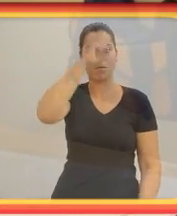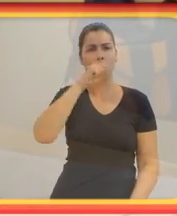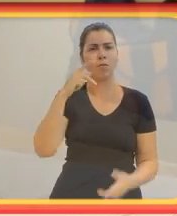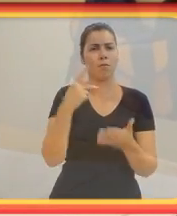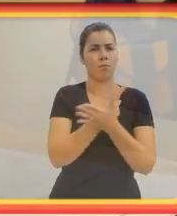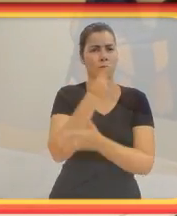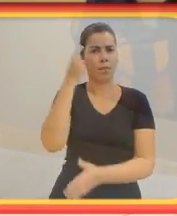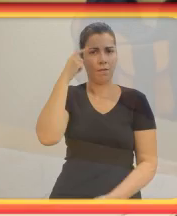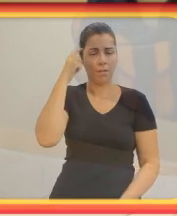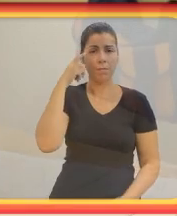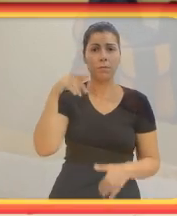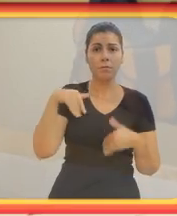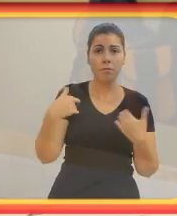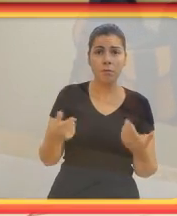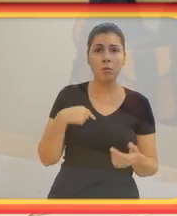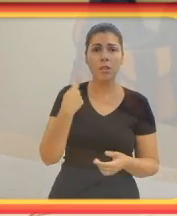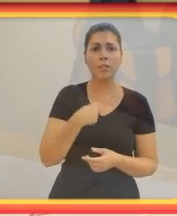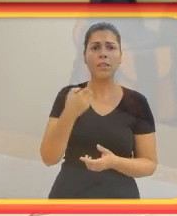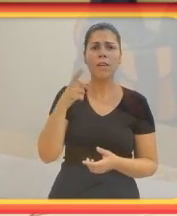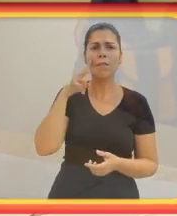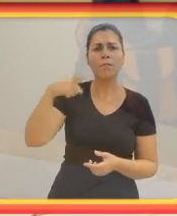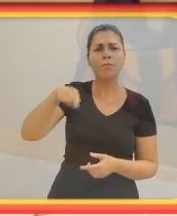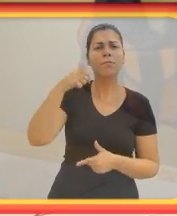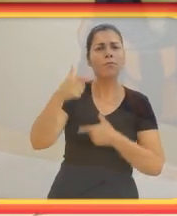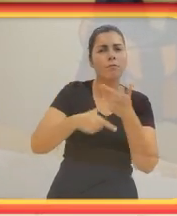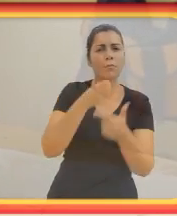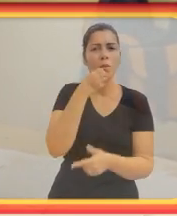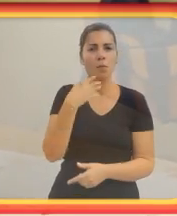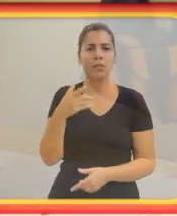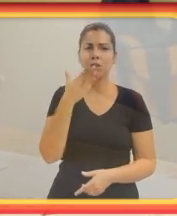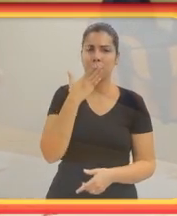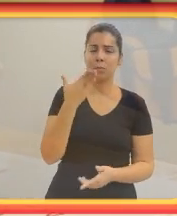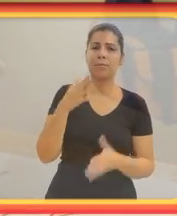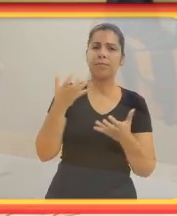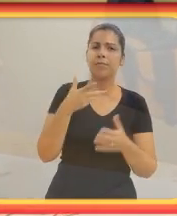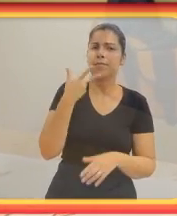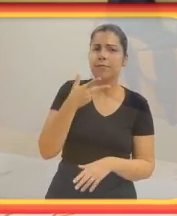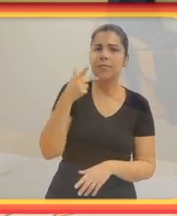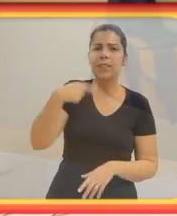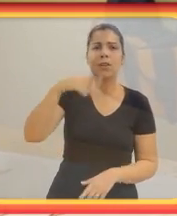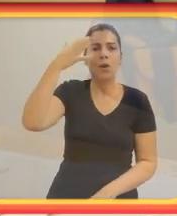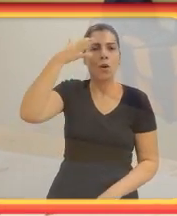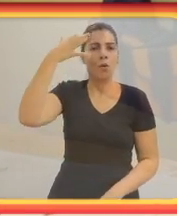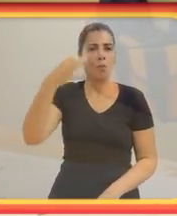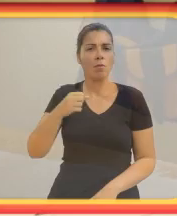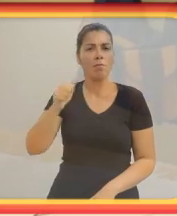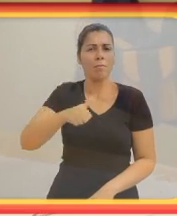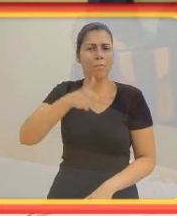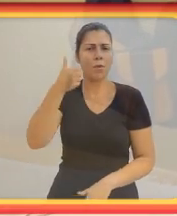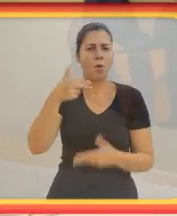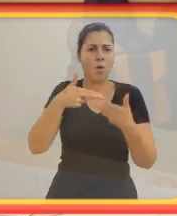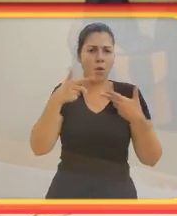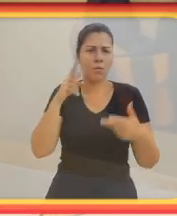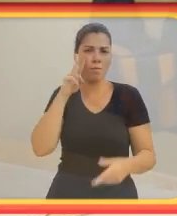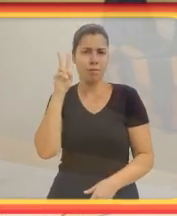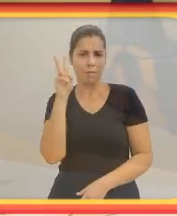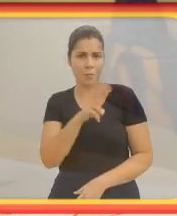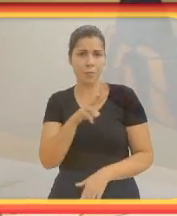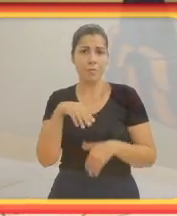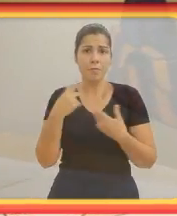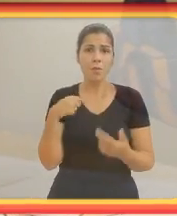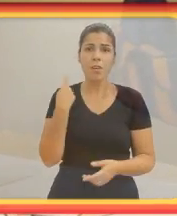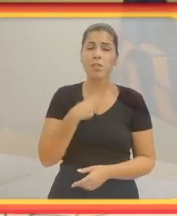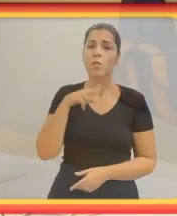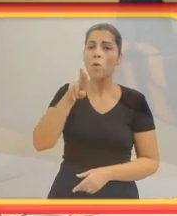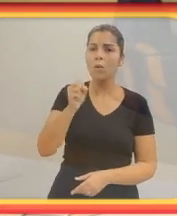compreensão afetadas. Elas compreendem muito melhor as coisas que vêm. Então, usamos códigos visuais. Os códigos visuais